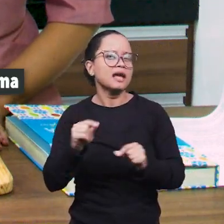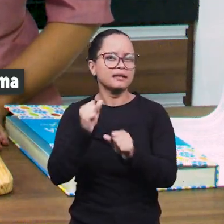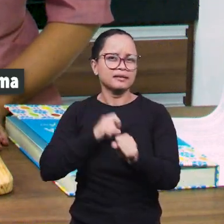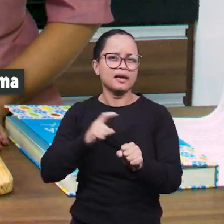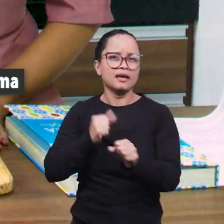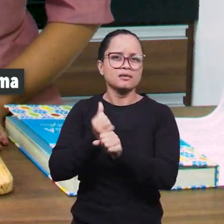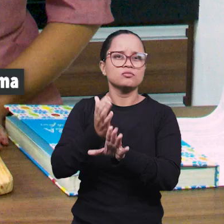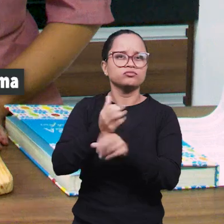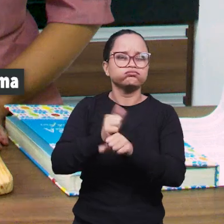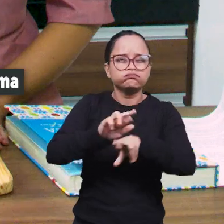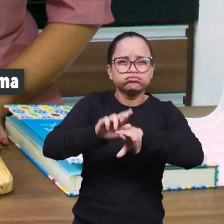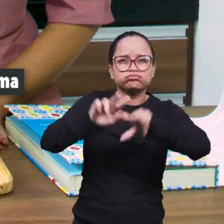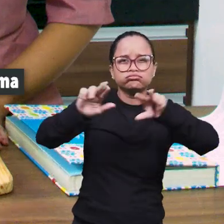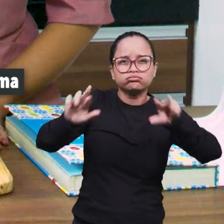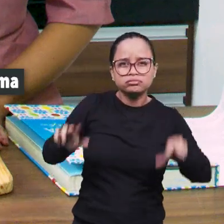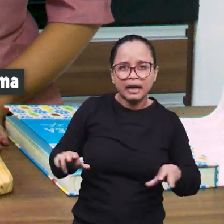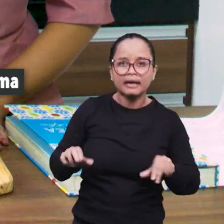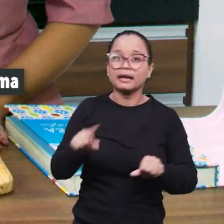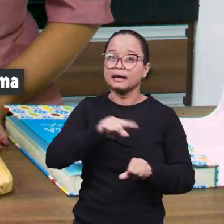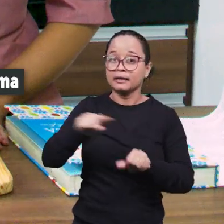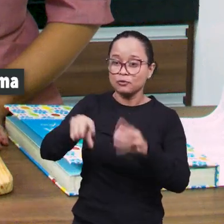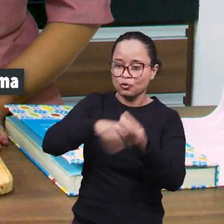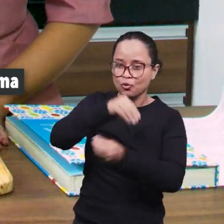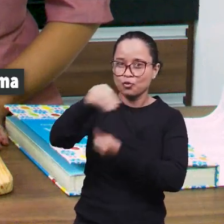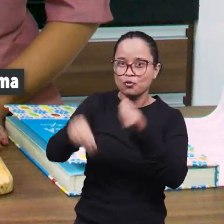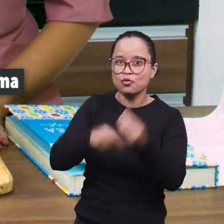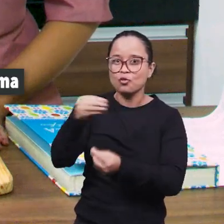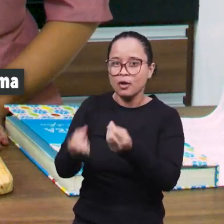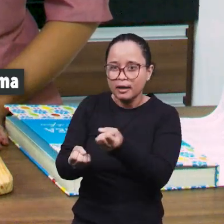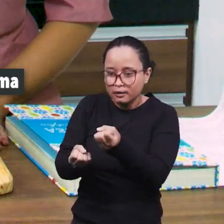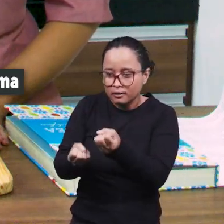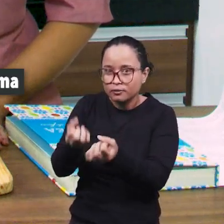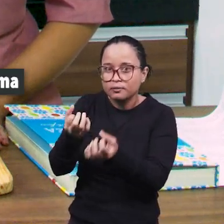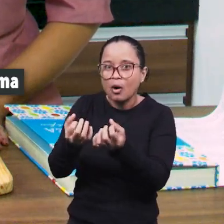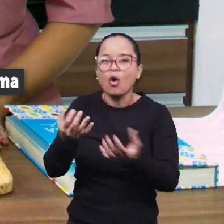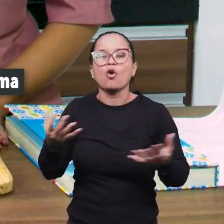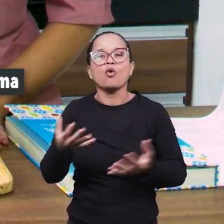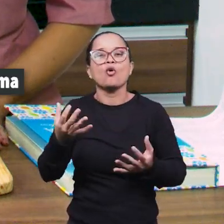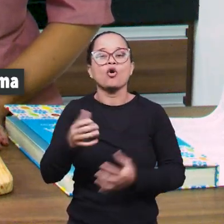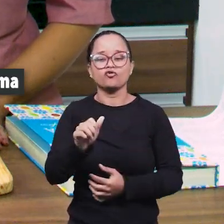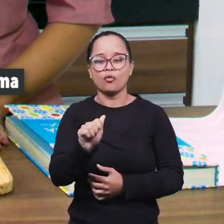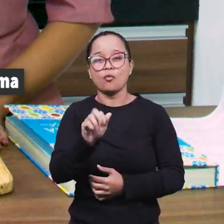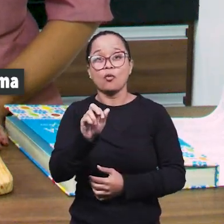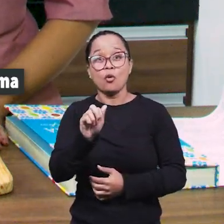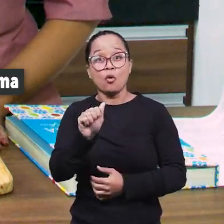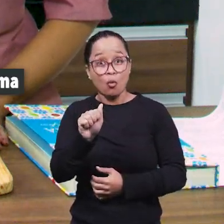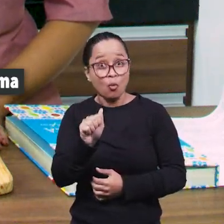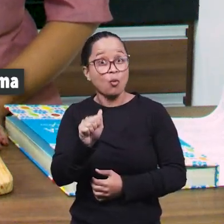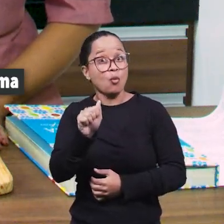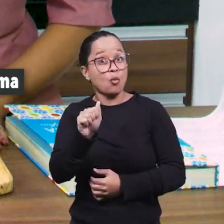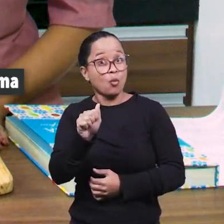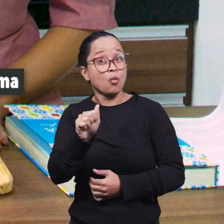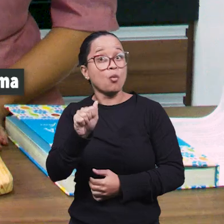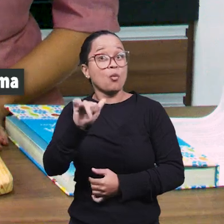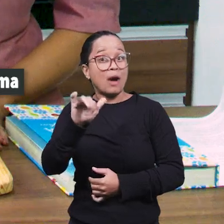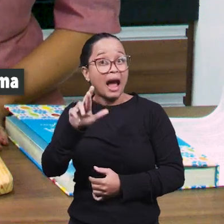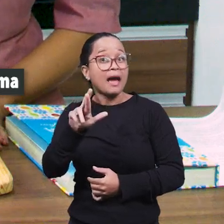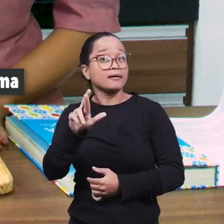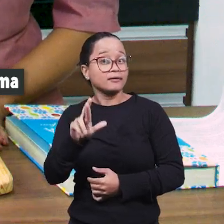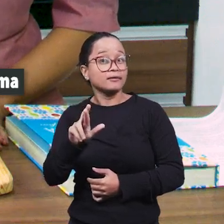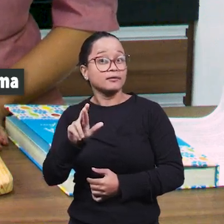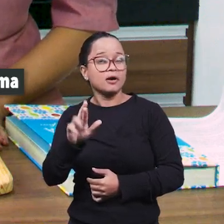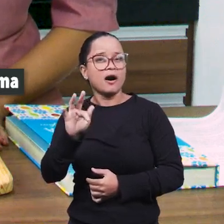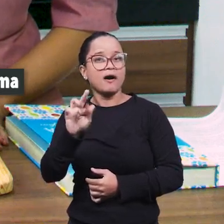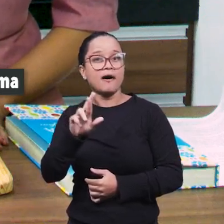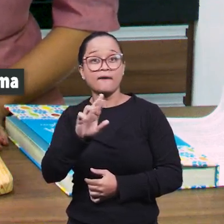forno, ou aqui no nosso caso, a gente colocou numa air fry. Hoje em dia é tão acessível aí na casa de todo